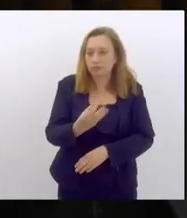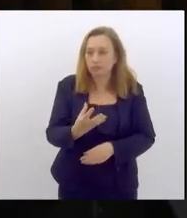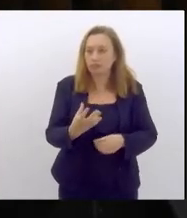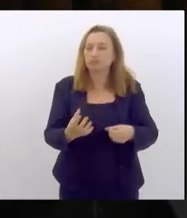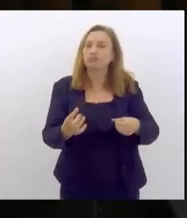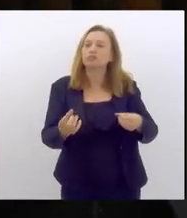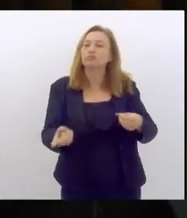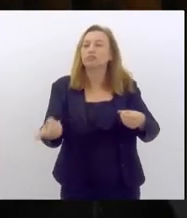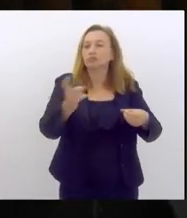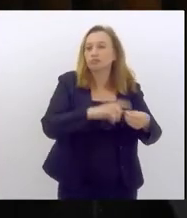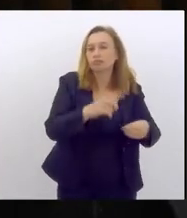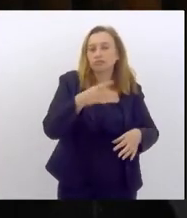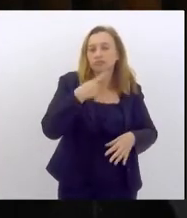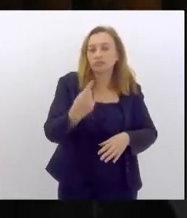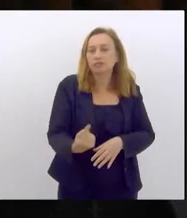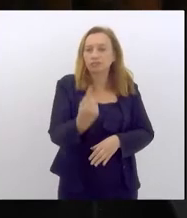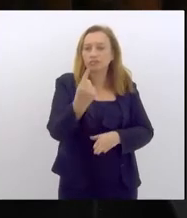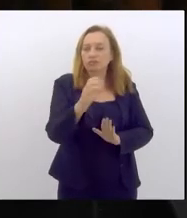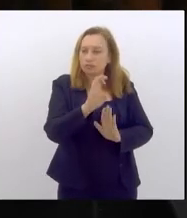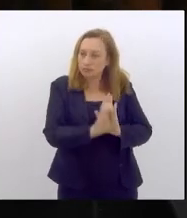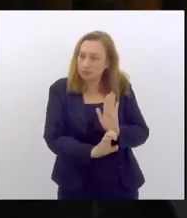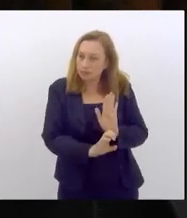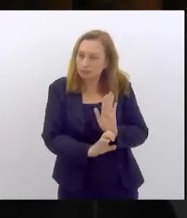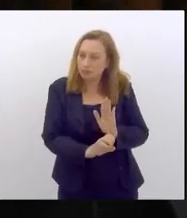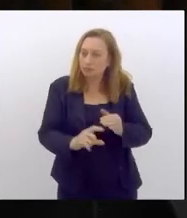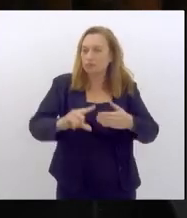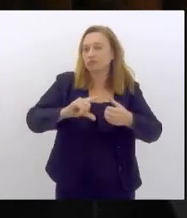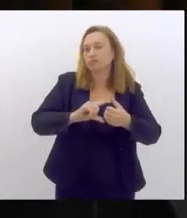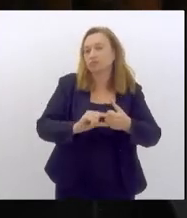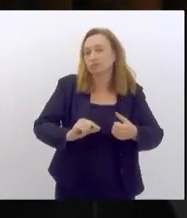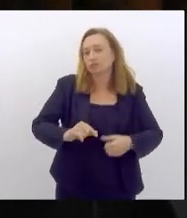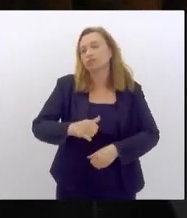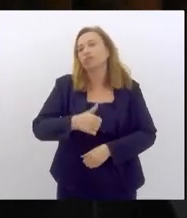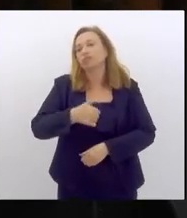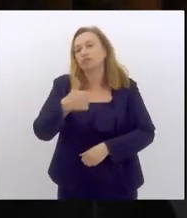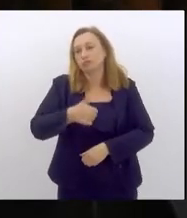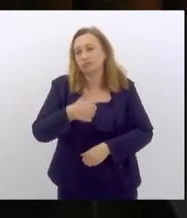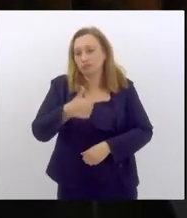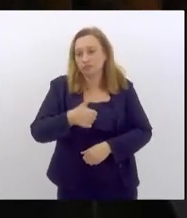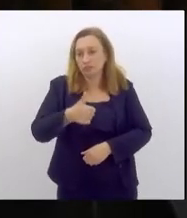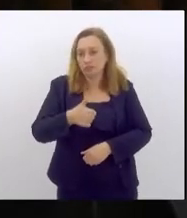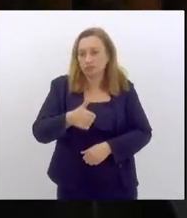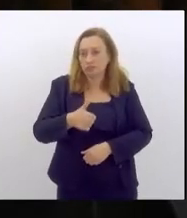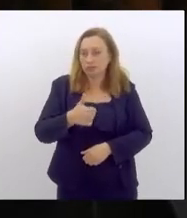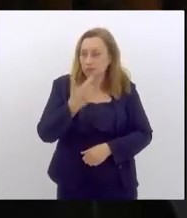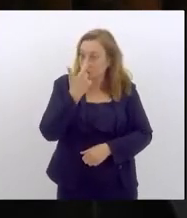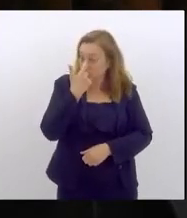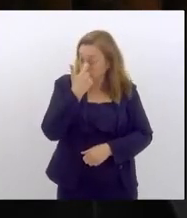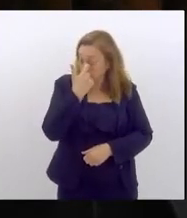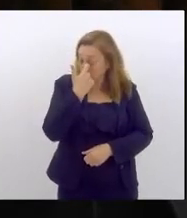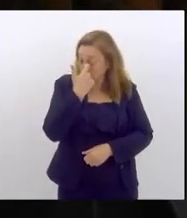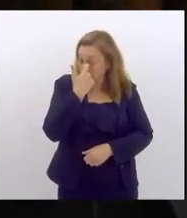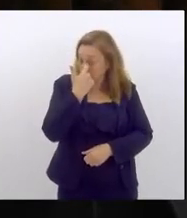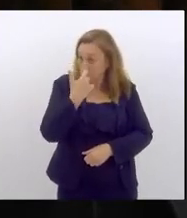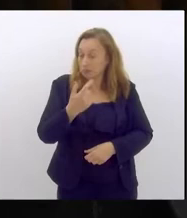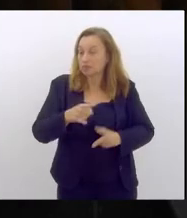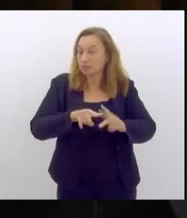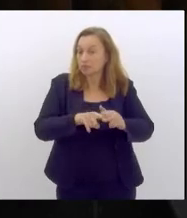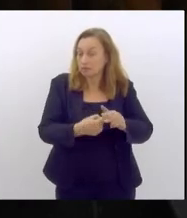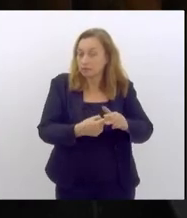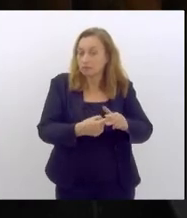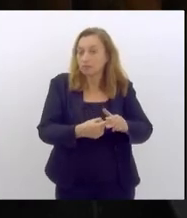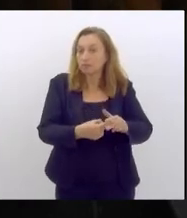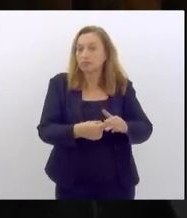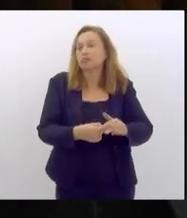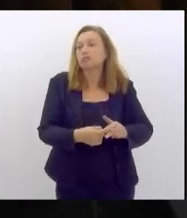dizer, a única emenda feita no parágrafo único do artigo 1º é para que seja a